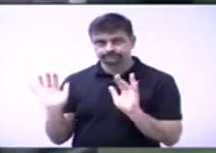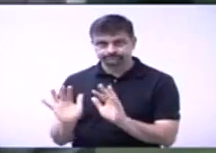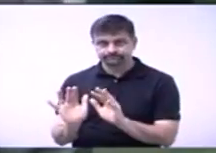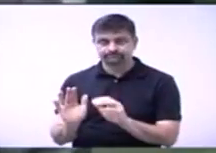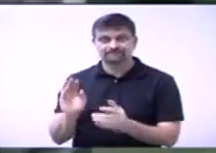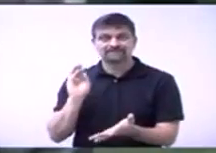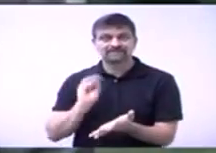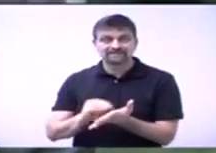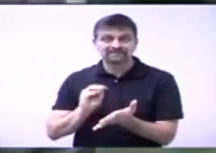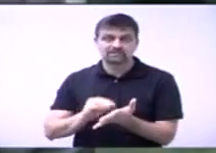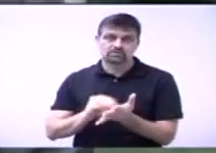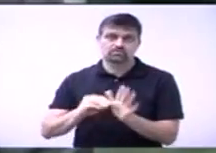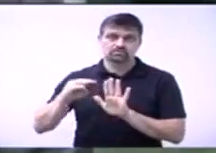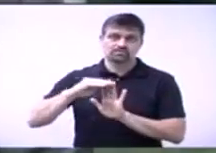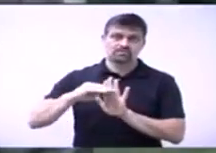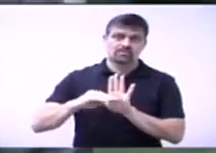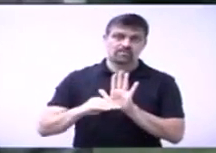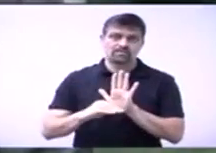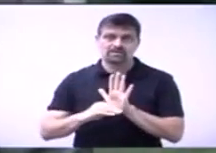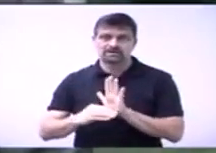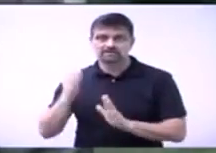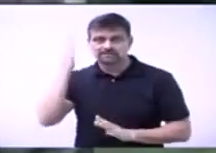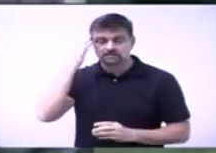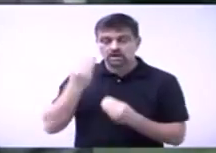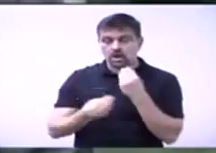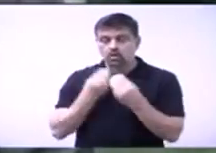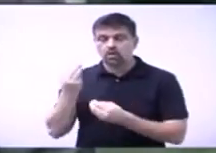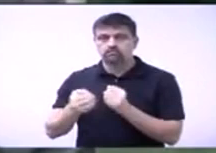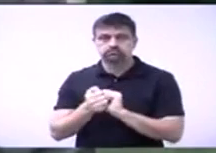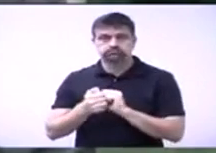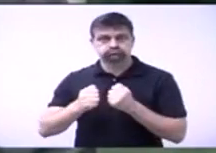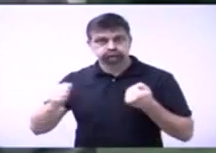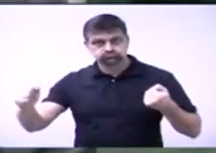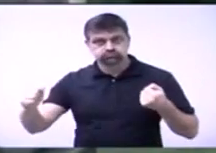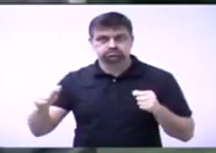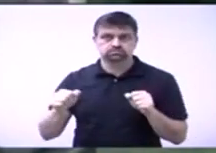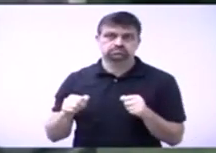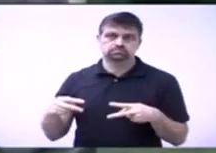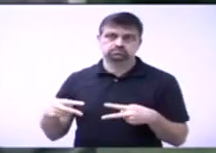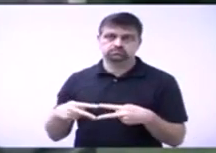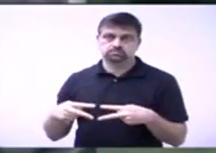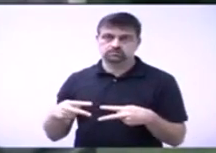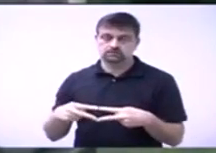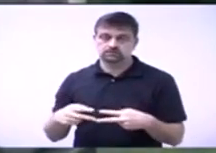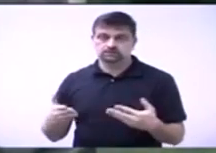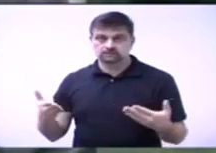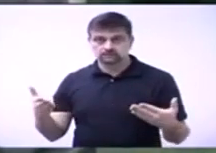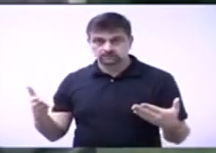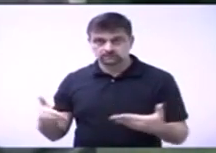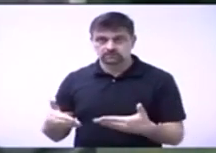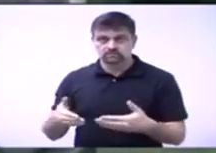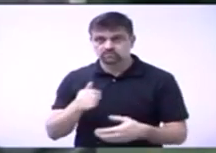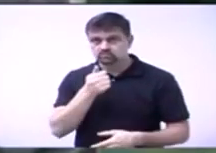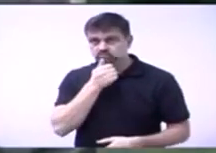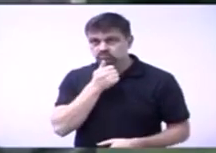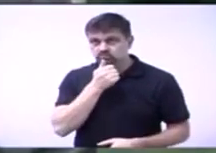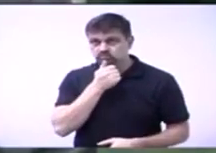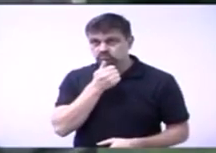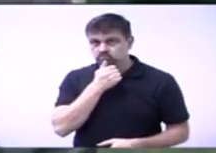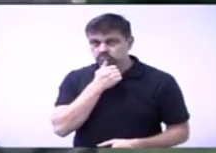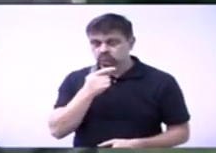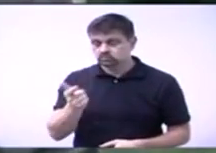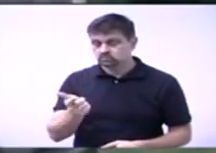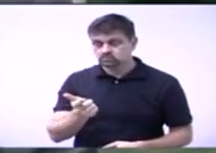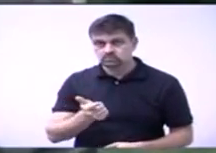um direcionamento do desenvolvimento do município. E hoje, ainda a passagem que